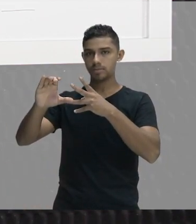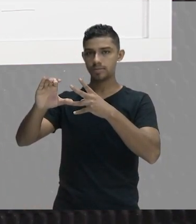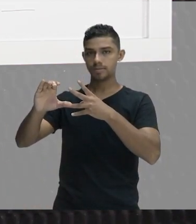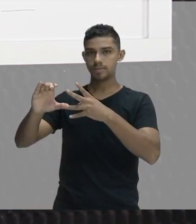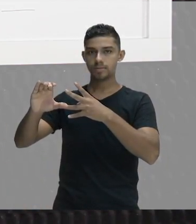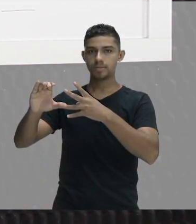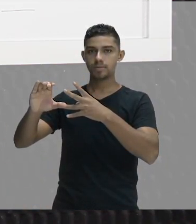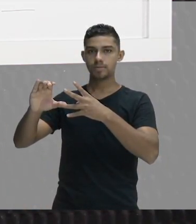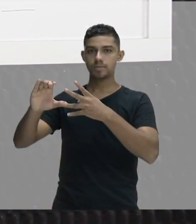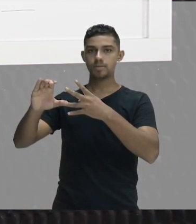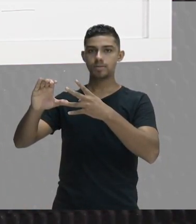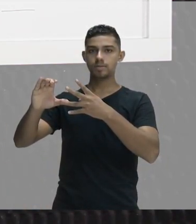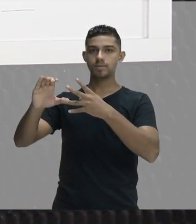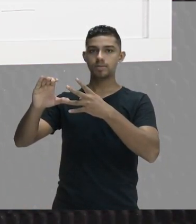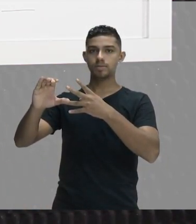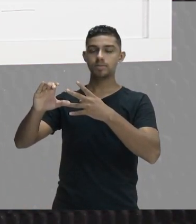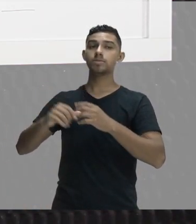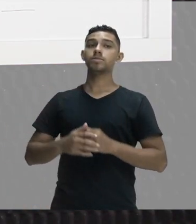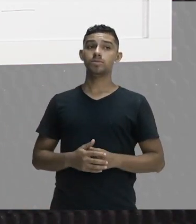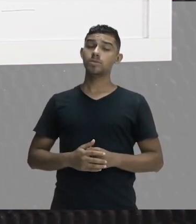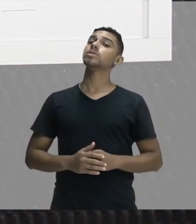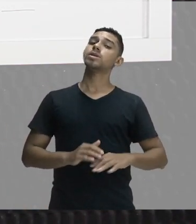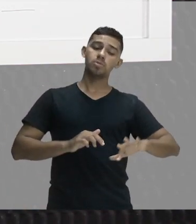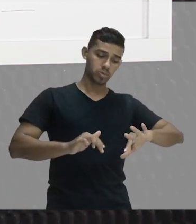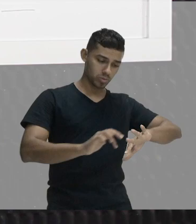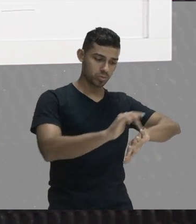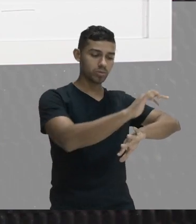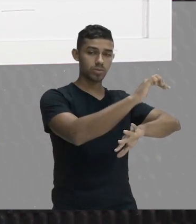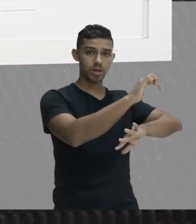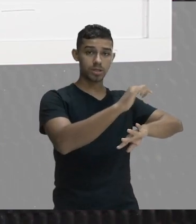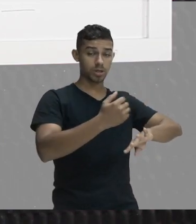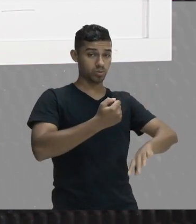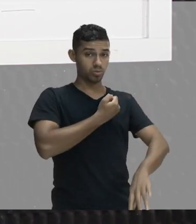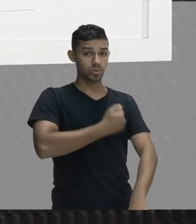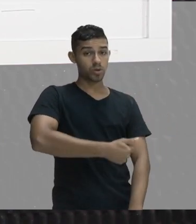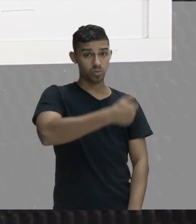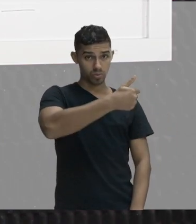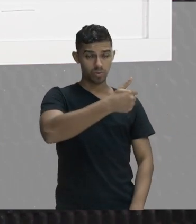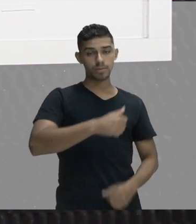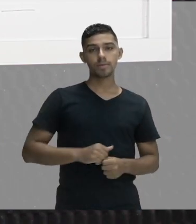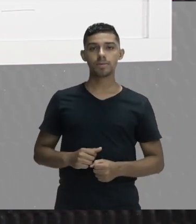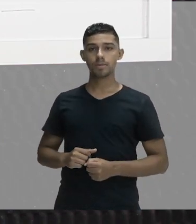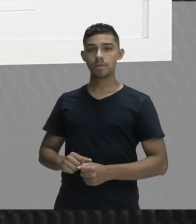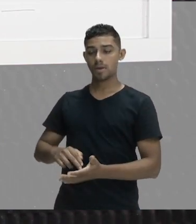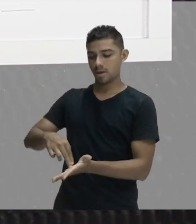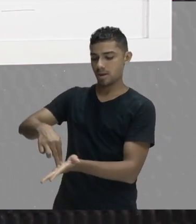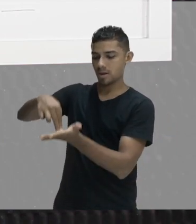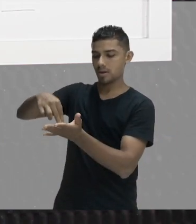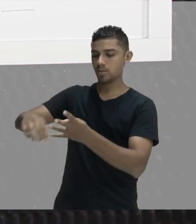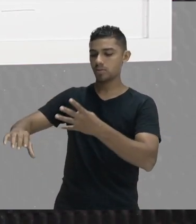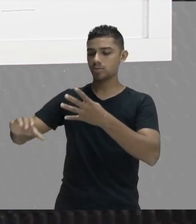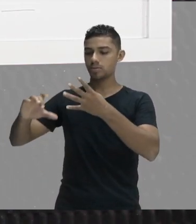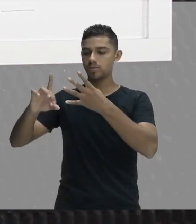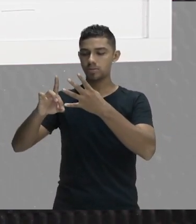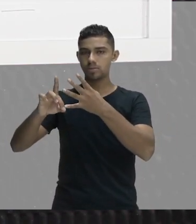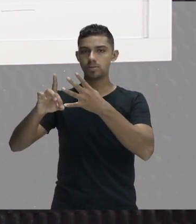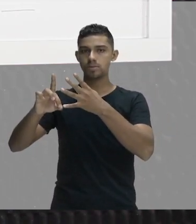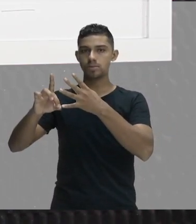C. E, finalmente, ele pode ir pela escada 1 e pegar o elevador